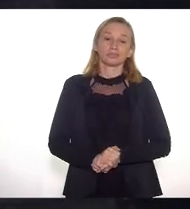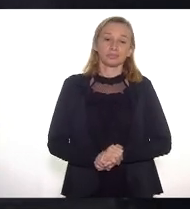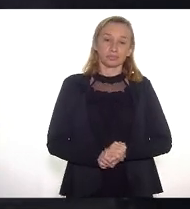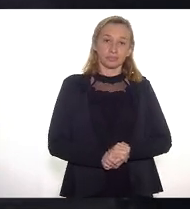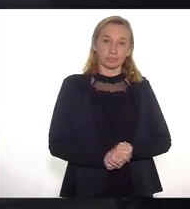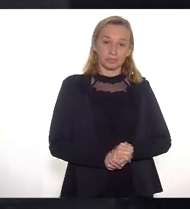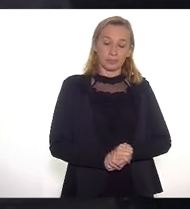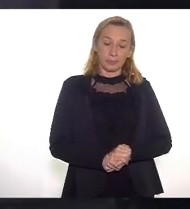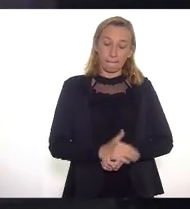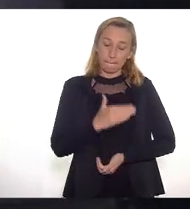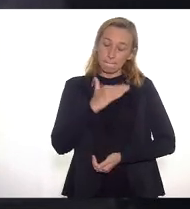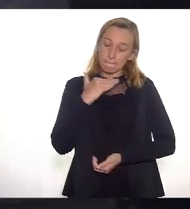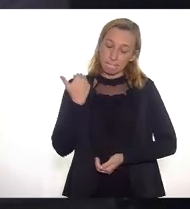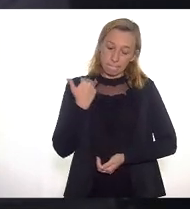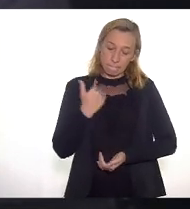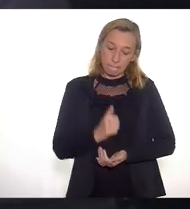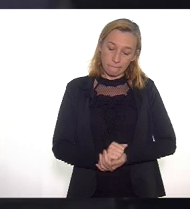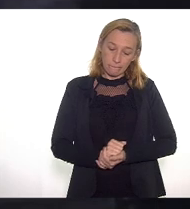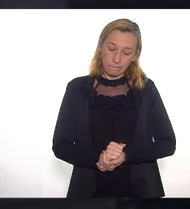à morte